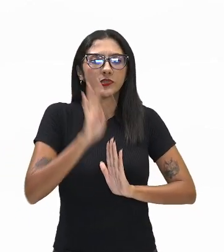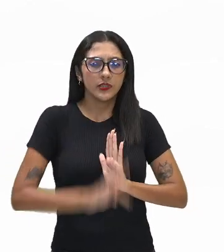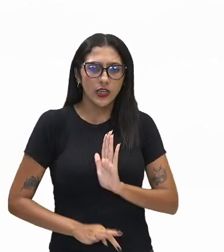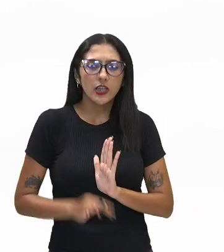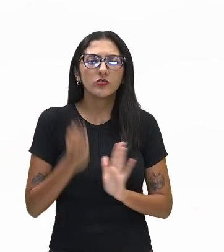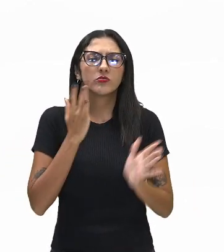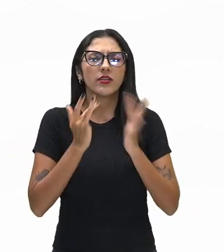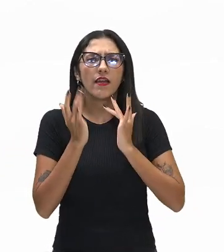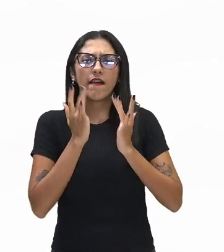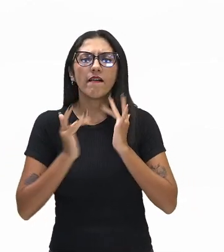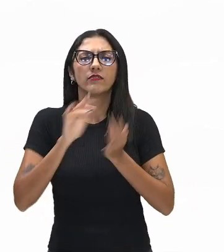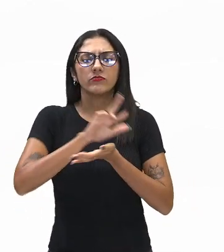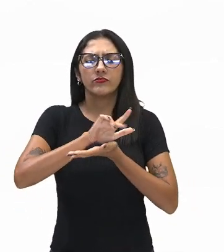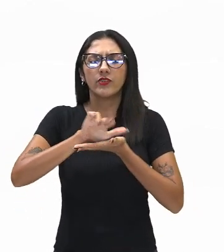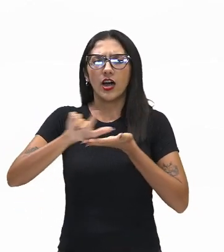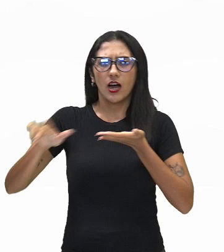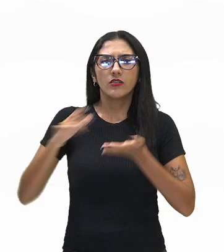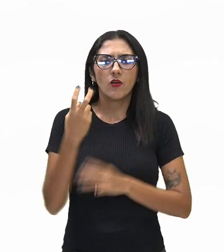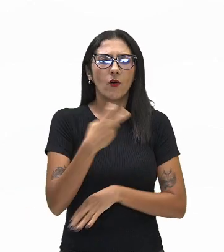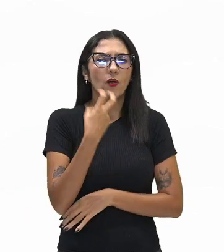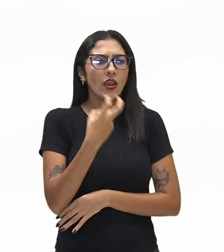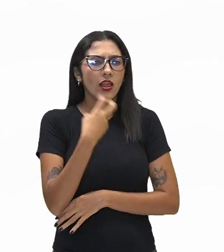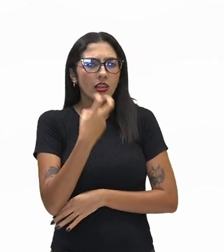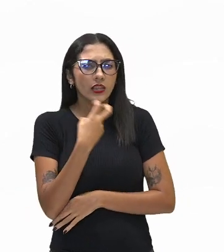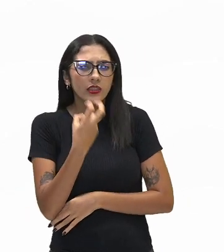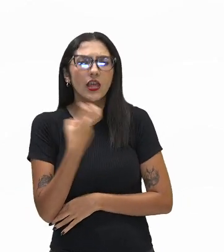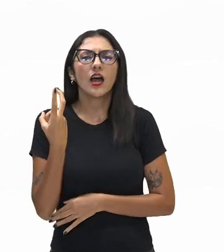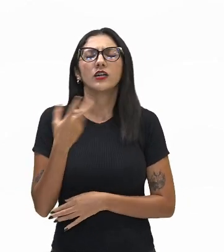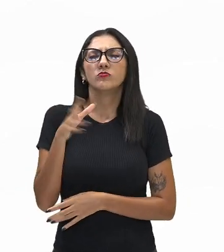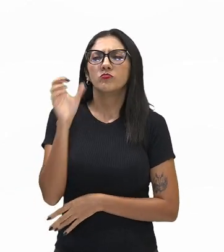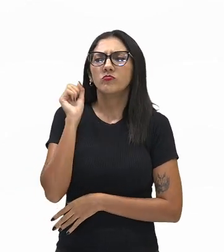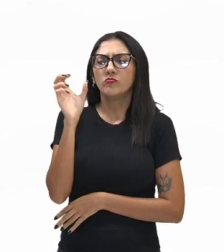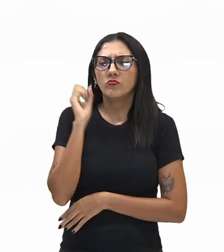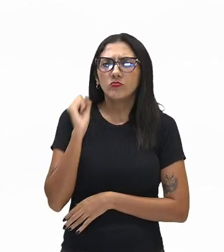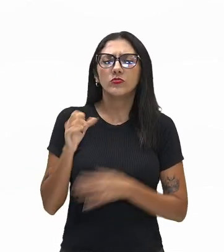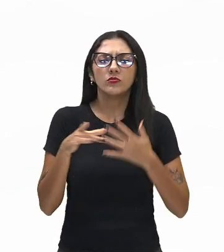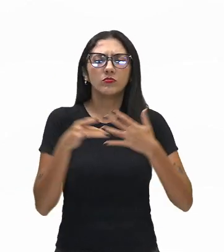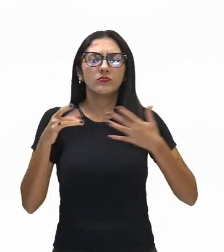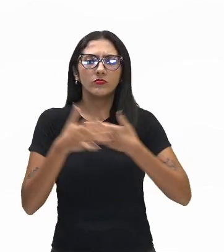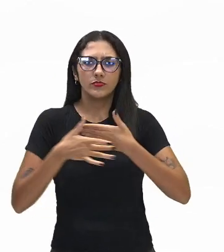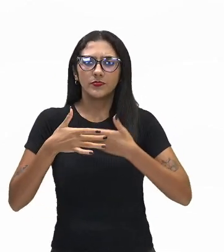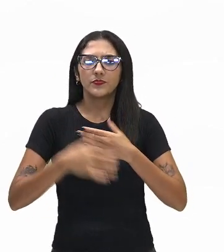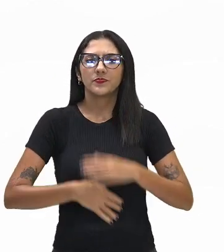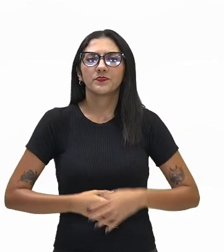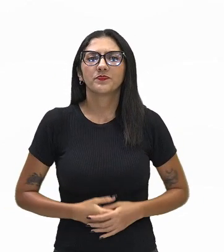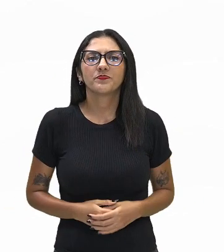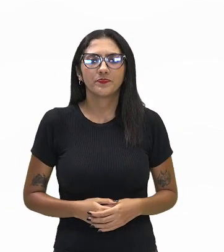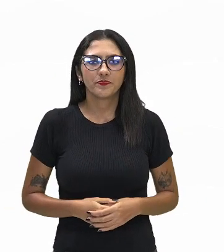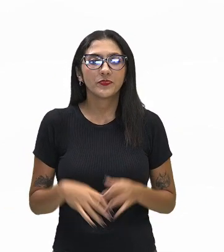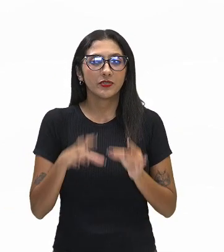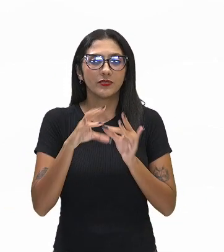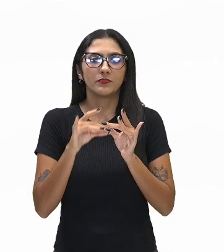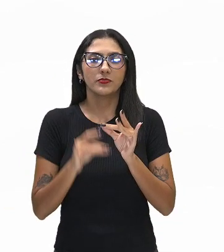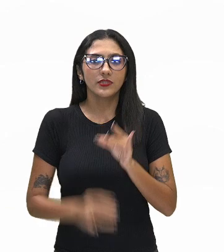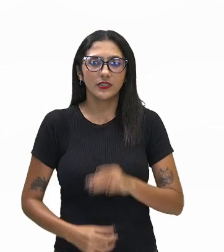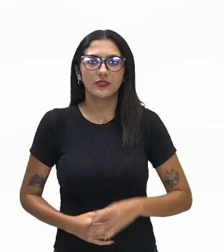cênicas diversificadas, oralidade, escuta semiótica, detalhamento,